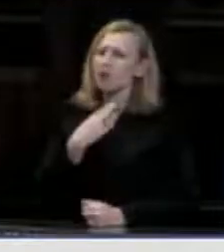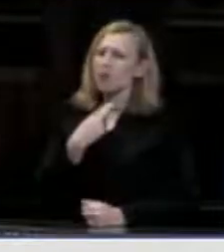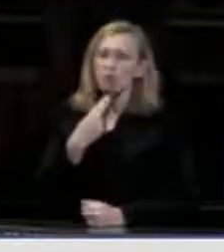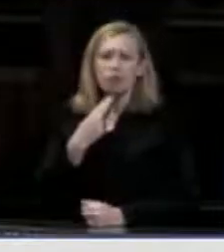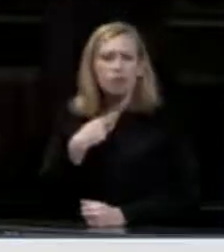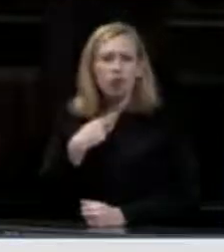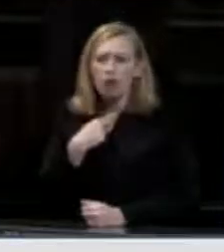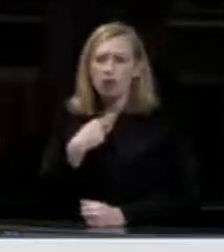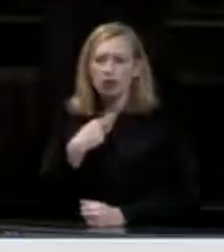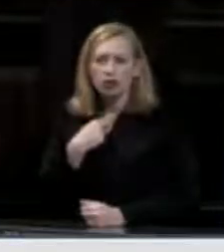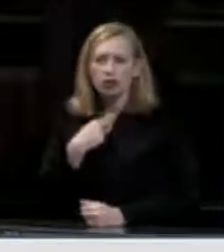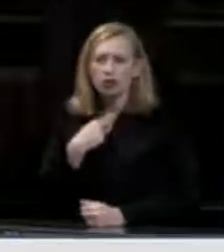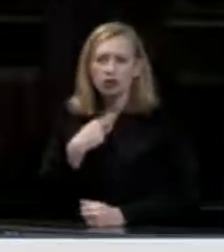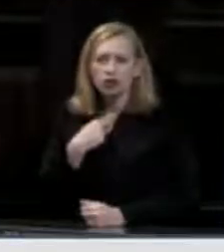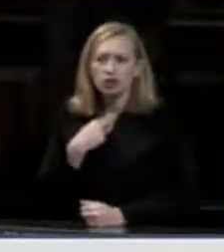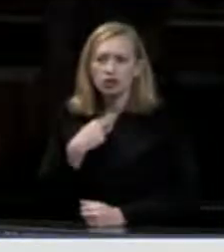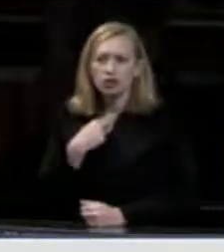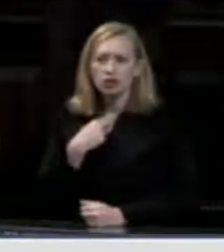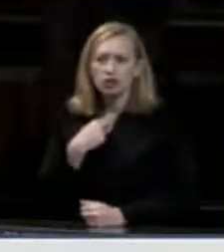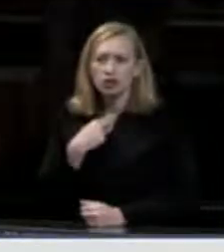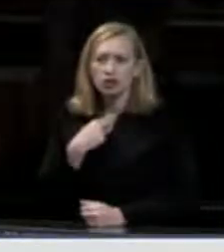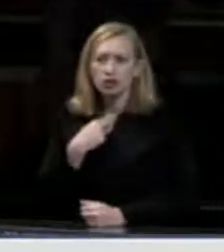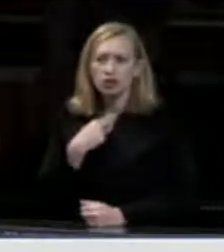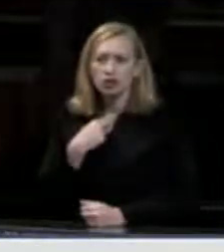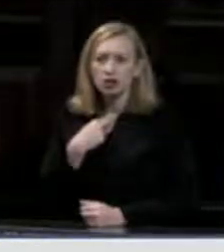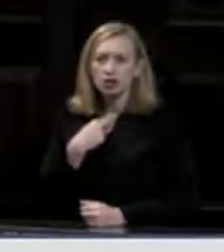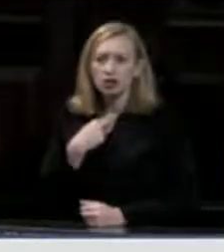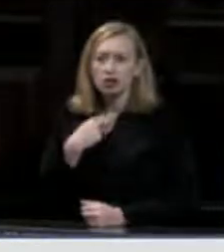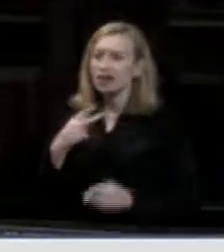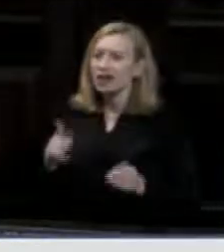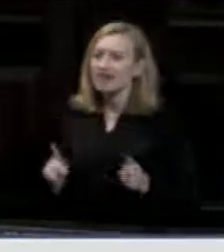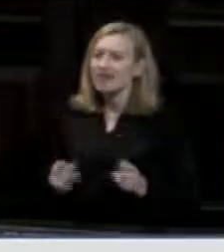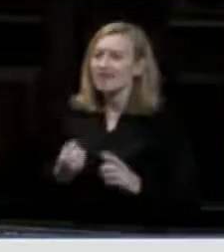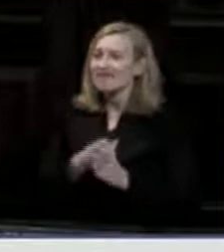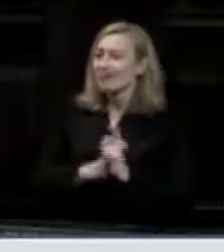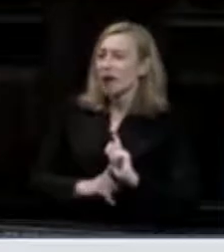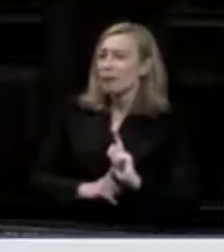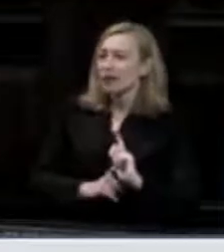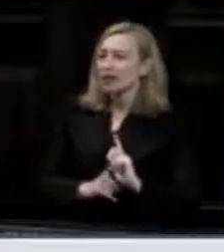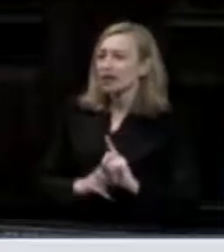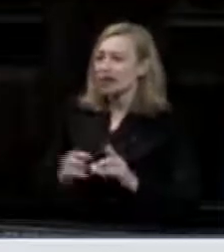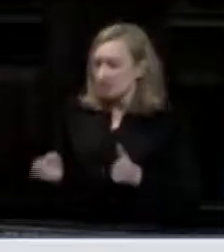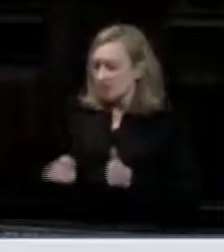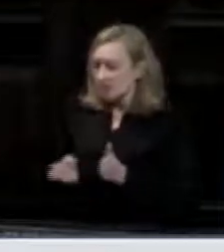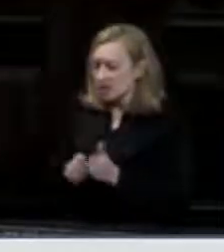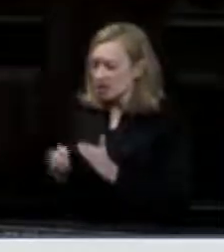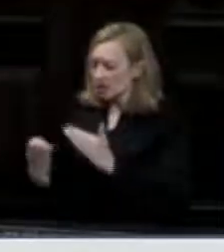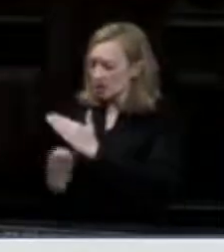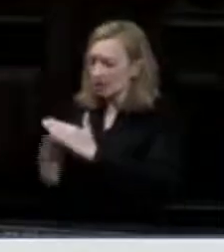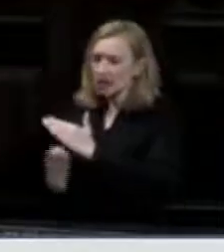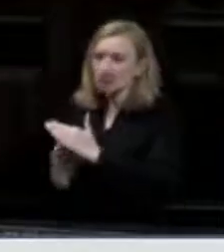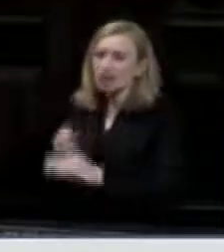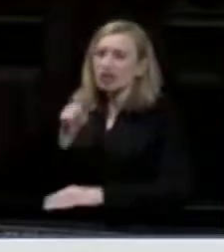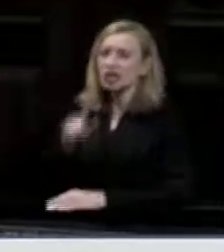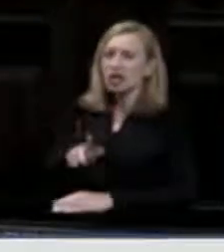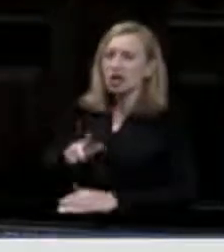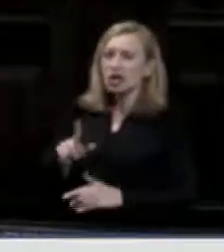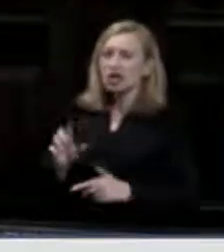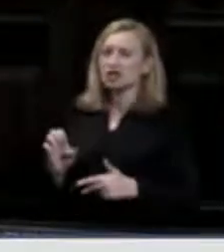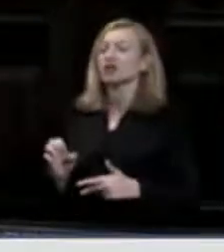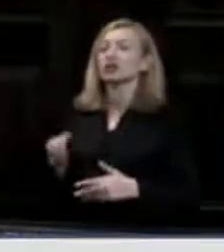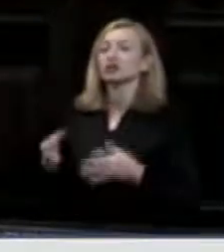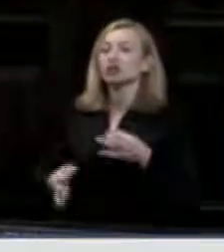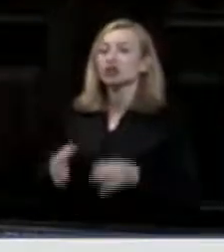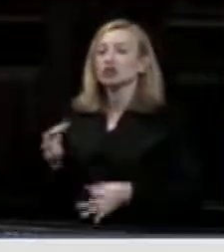ser terceirizadas sob hipótese alguma, que é o Judiciário, o